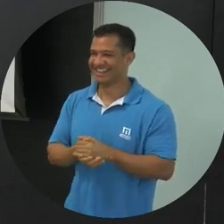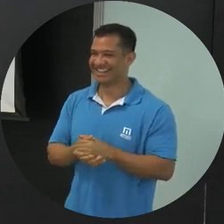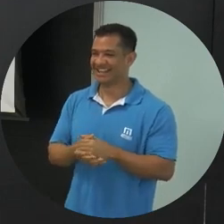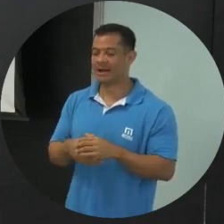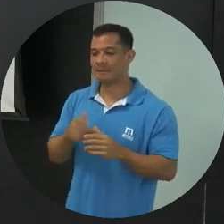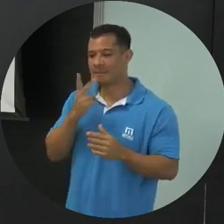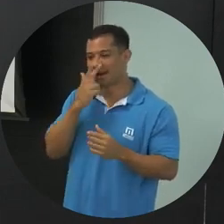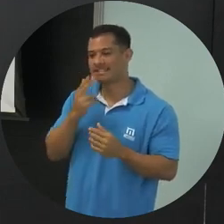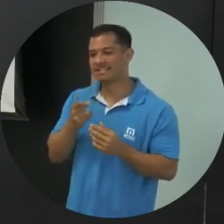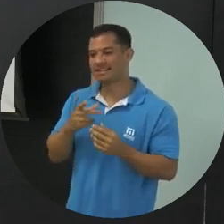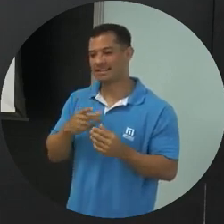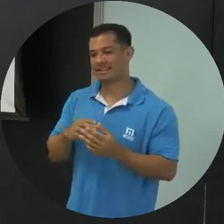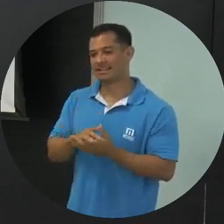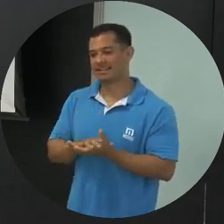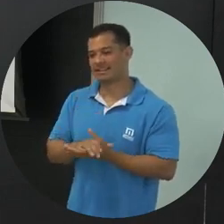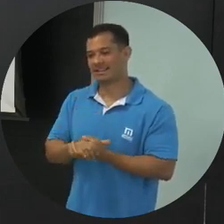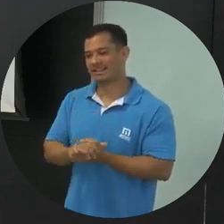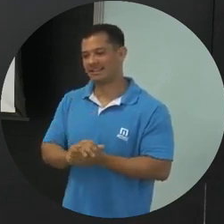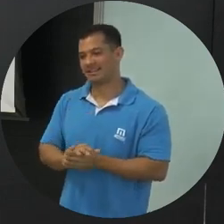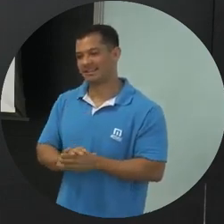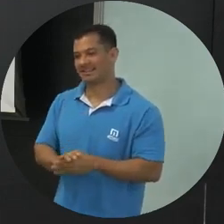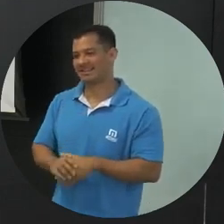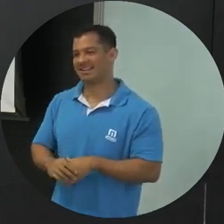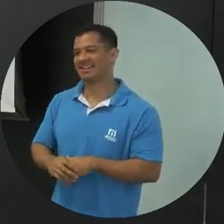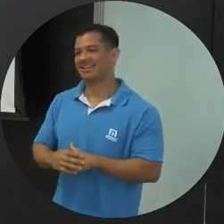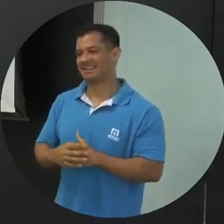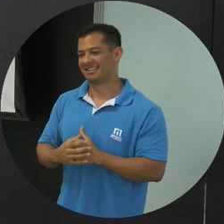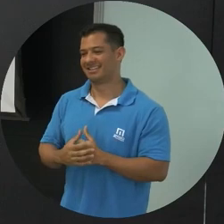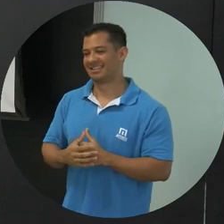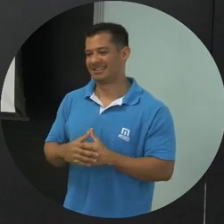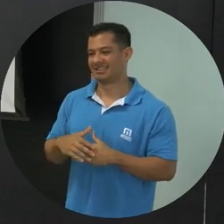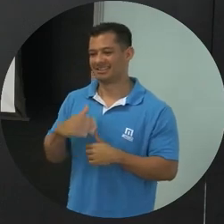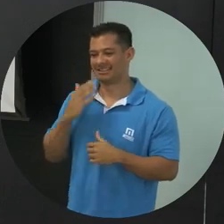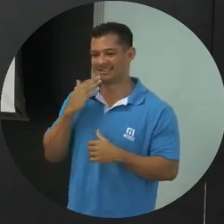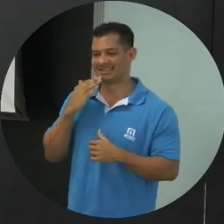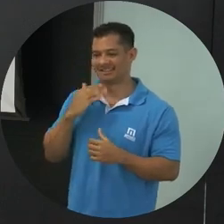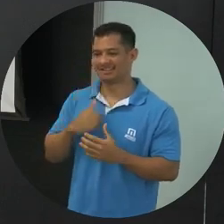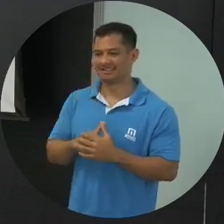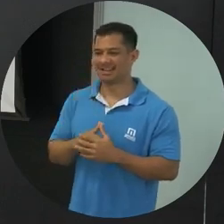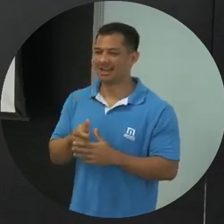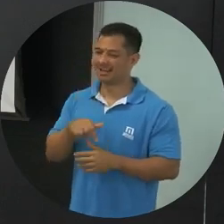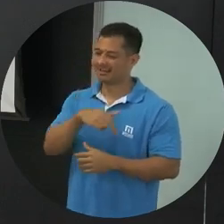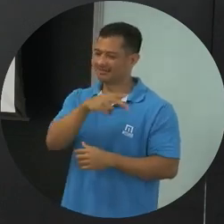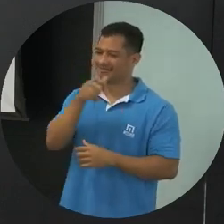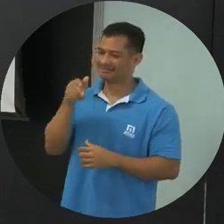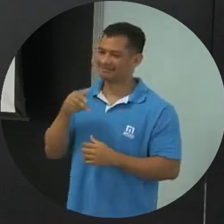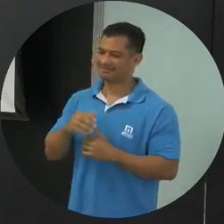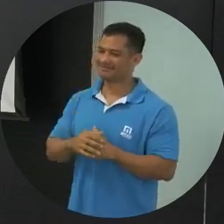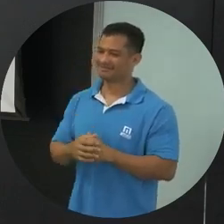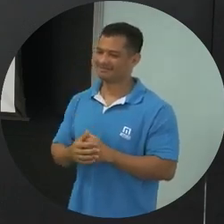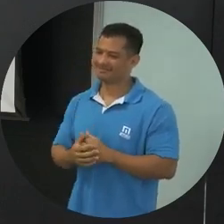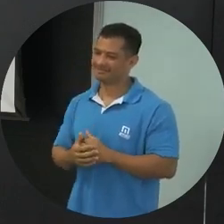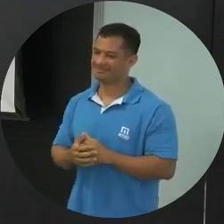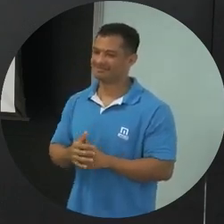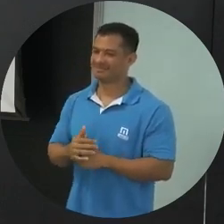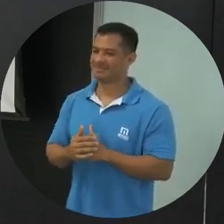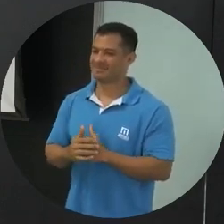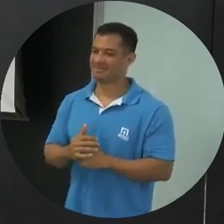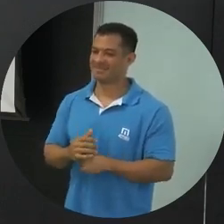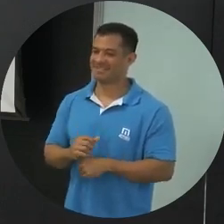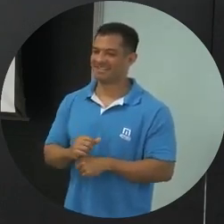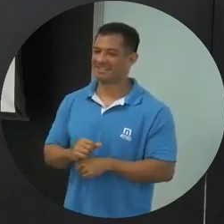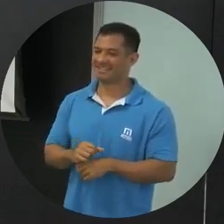fazer manutenção imobiliário urbano, né? E aí ele remeteu o seguinte, quando você pensa em mobiliário urbano, o que